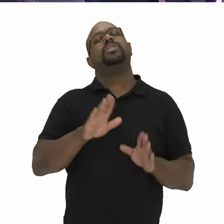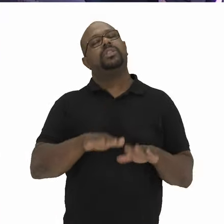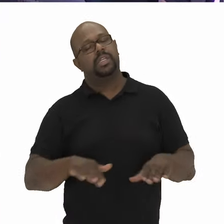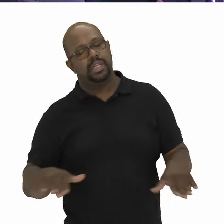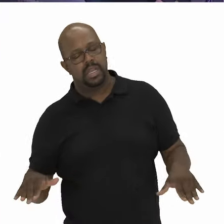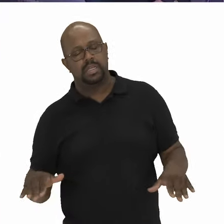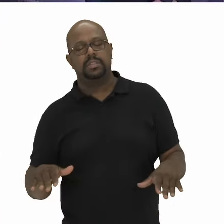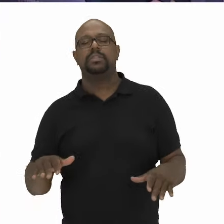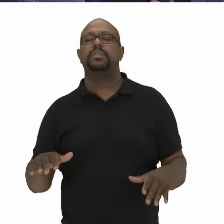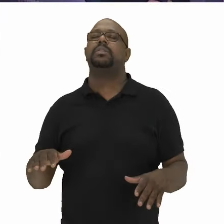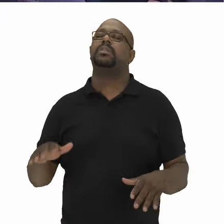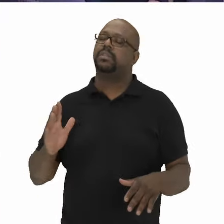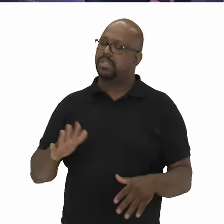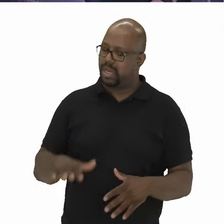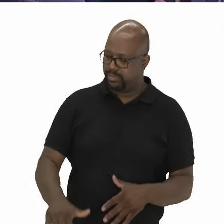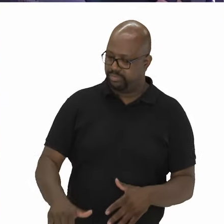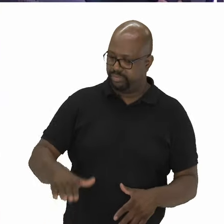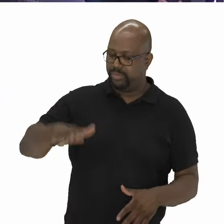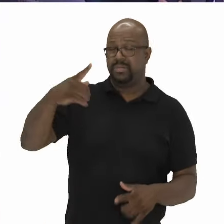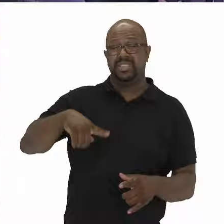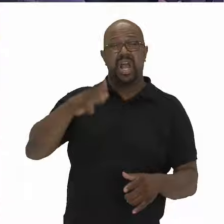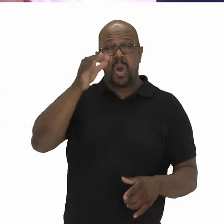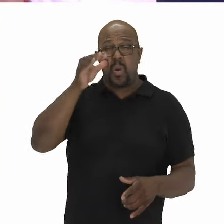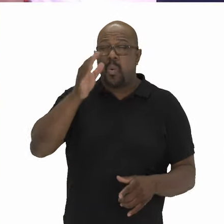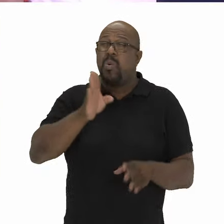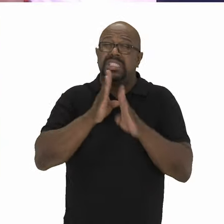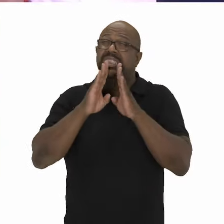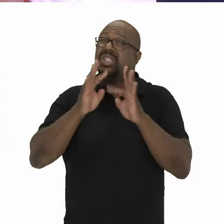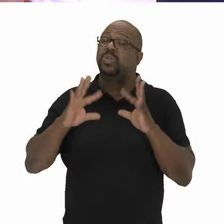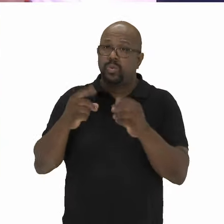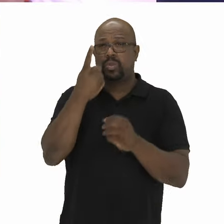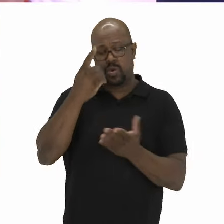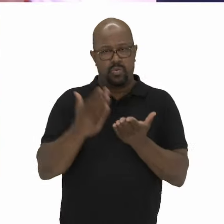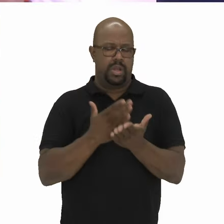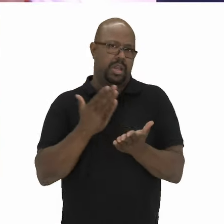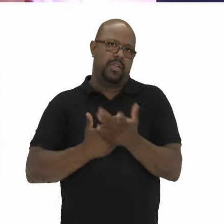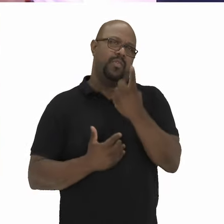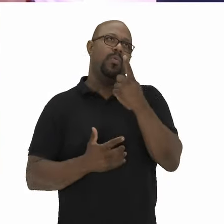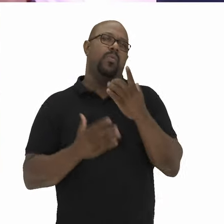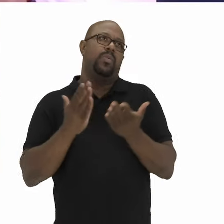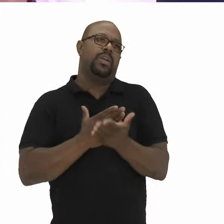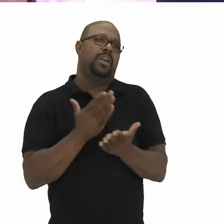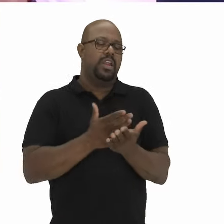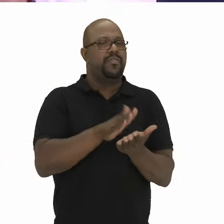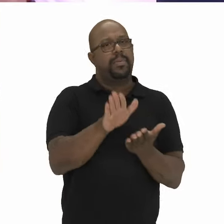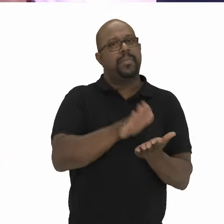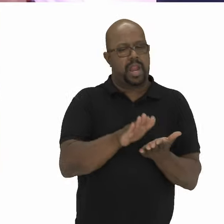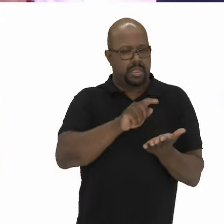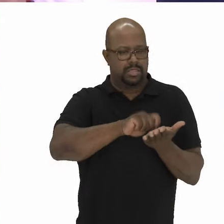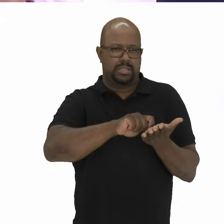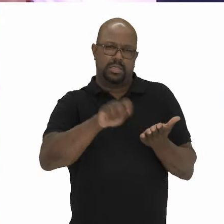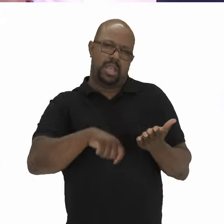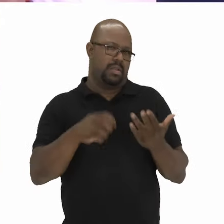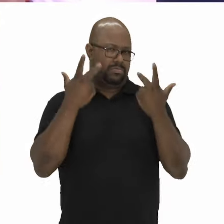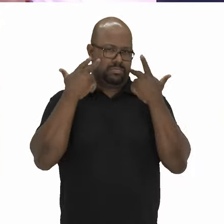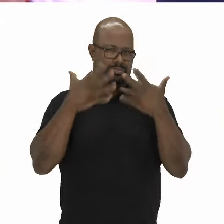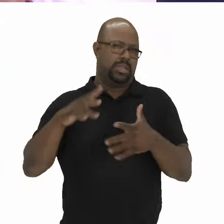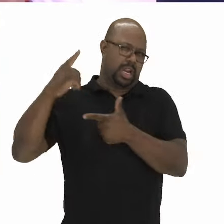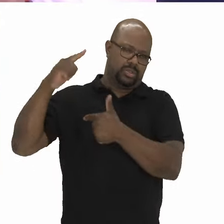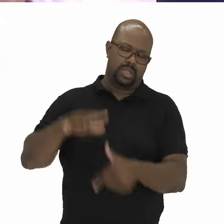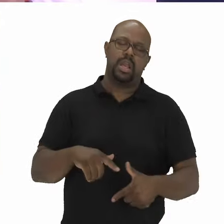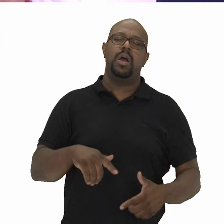de criança que você tem que conhecer tudo tem que saber que um livro por exemplo um livro impresso em tinta que é